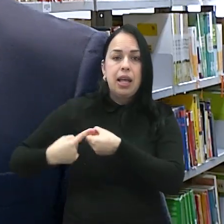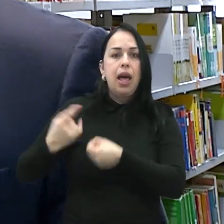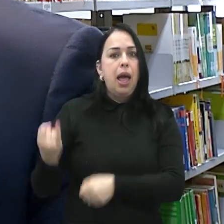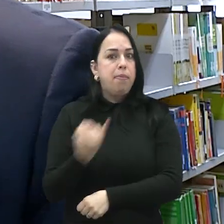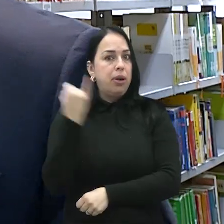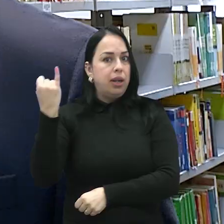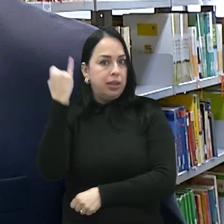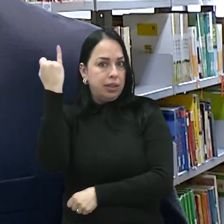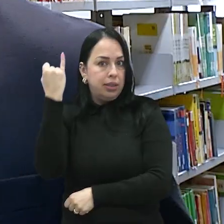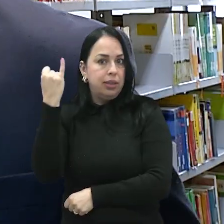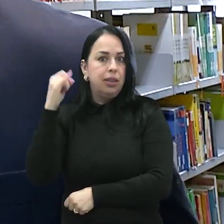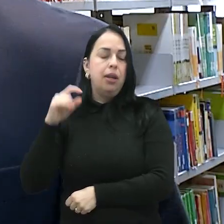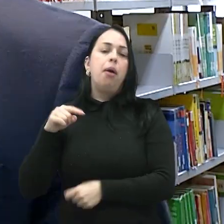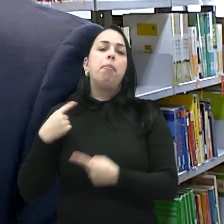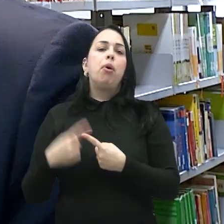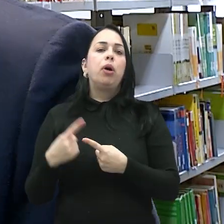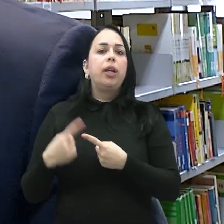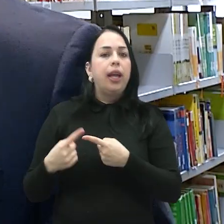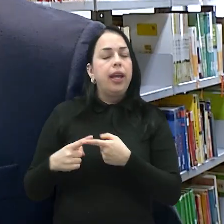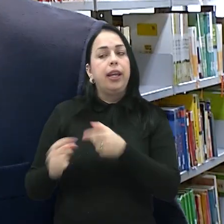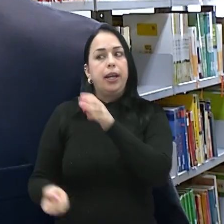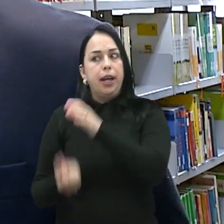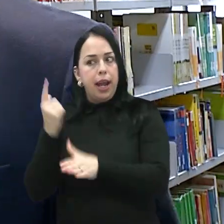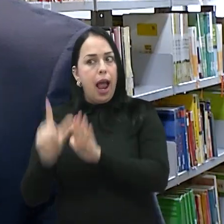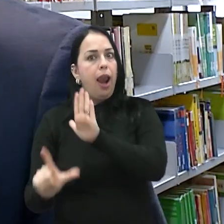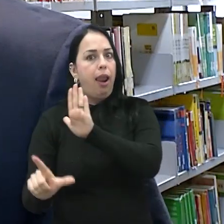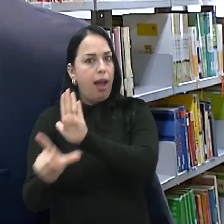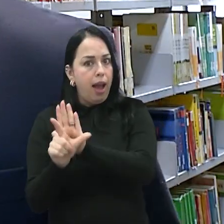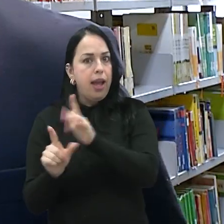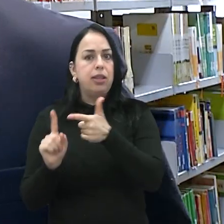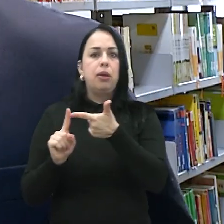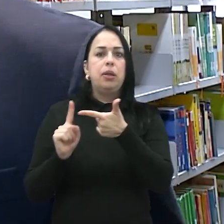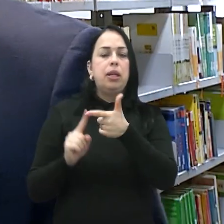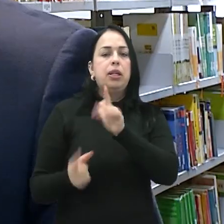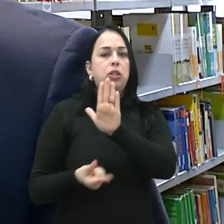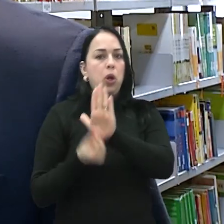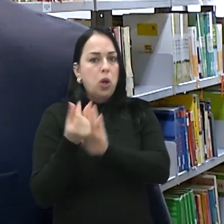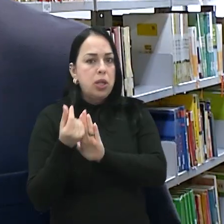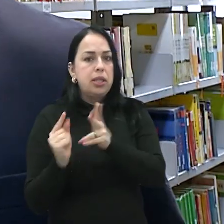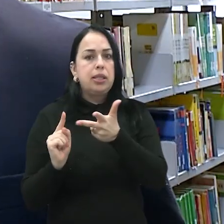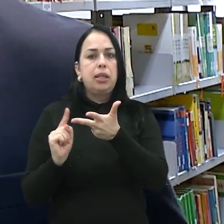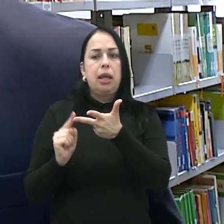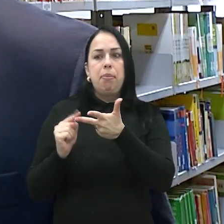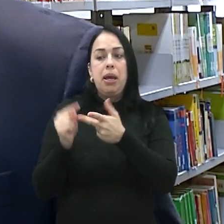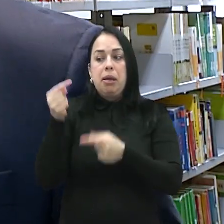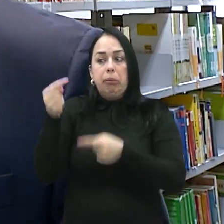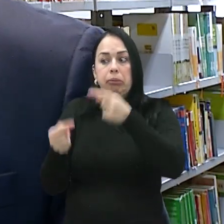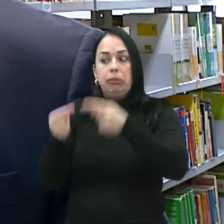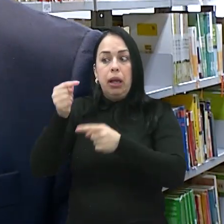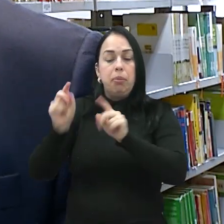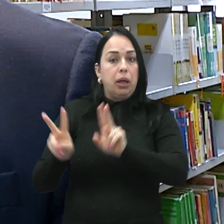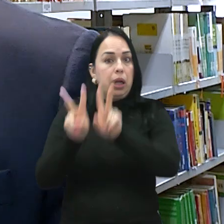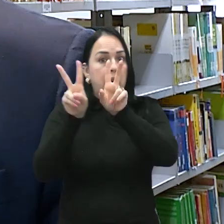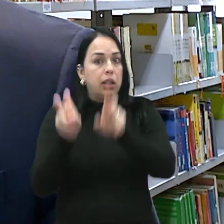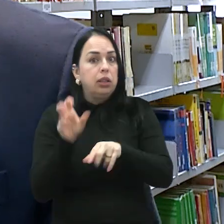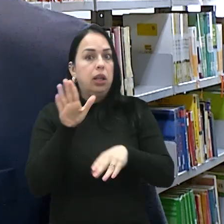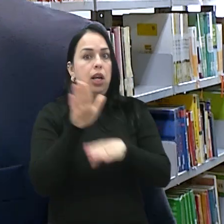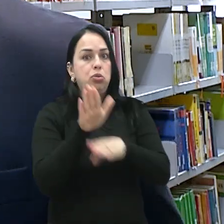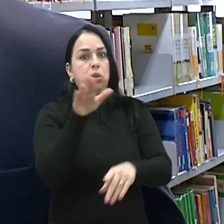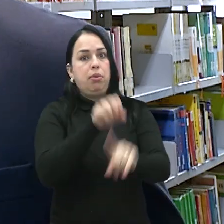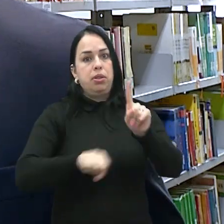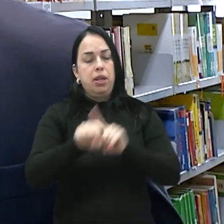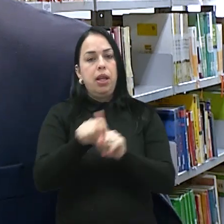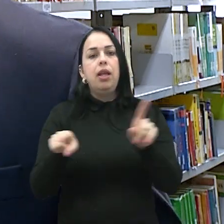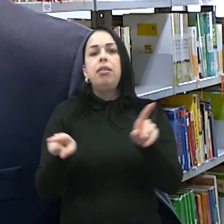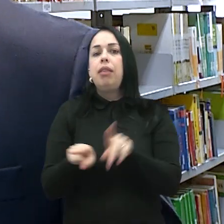municípios importante, não só para debate de leis, né, de orçamentos e discussões de interesse da população,